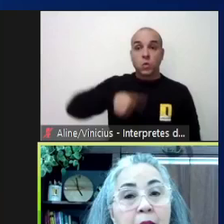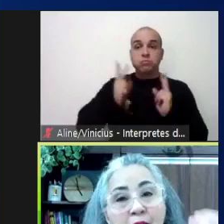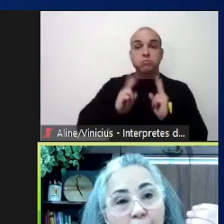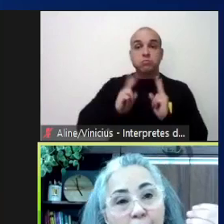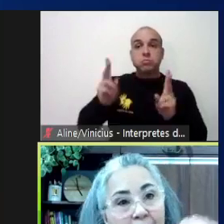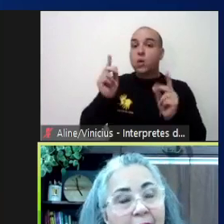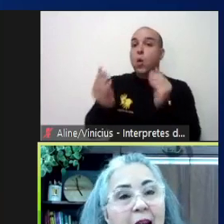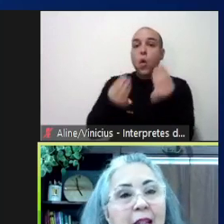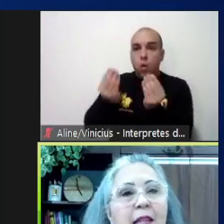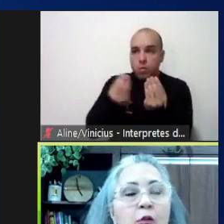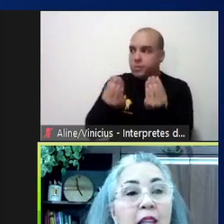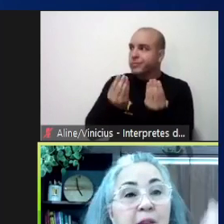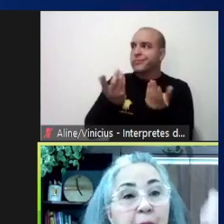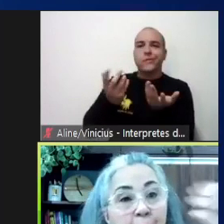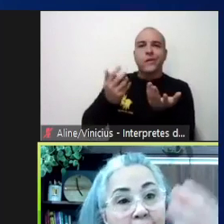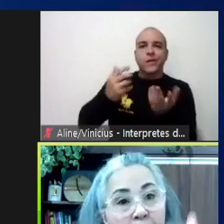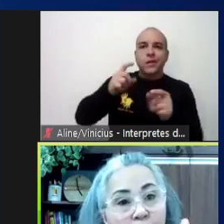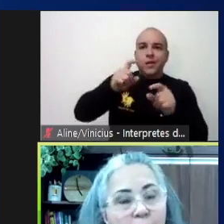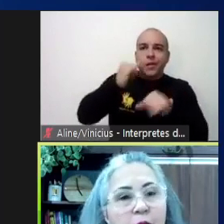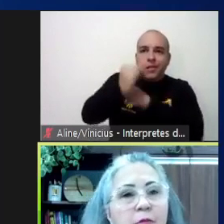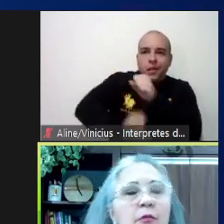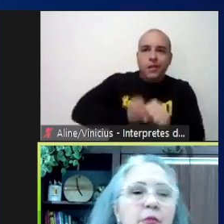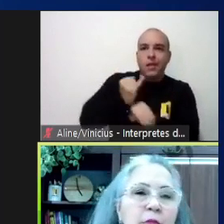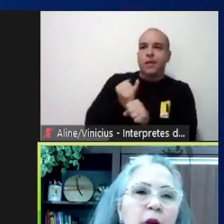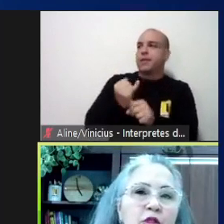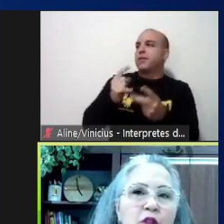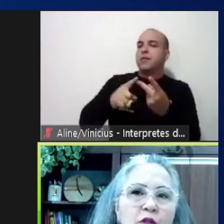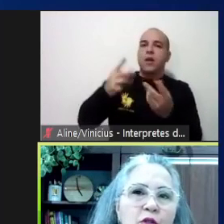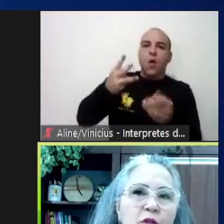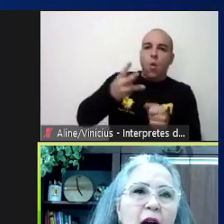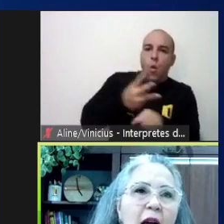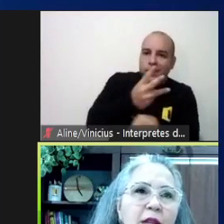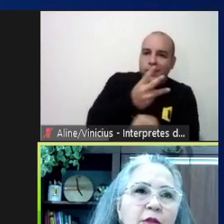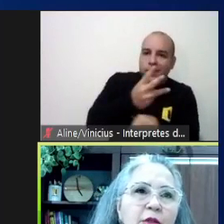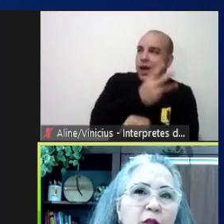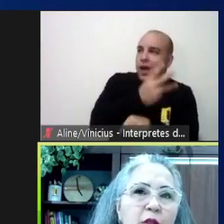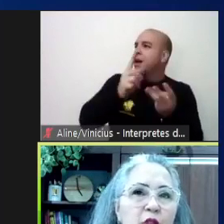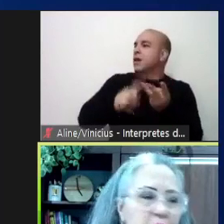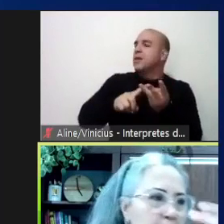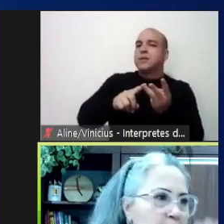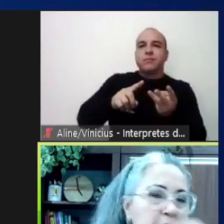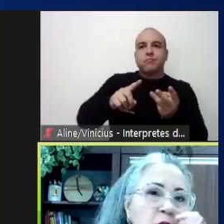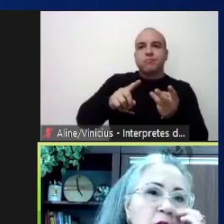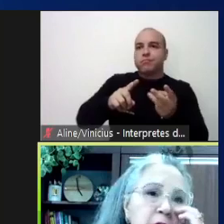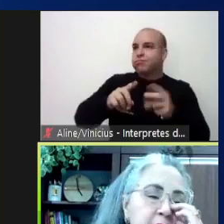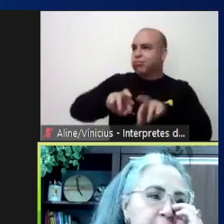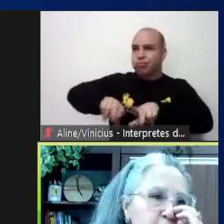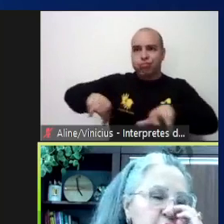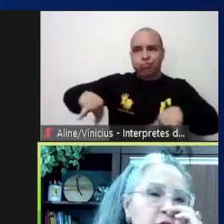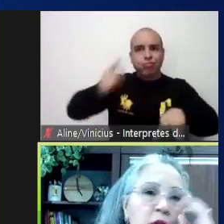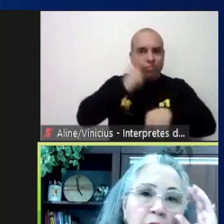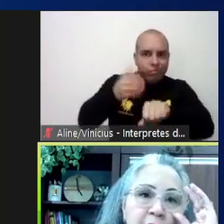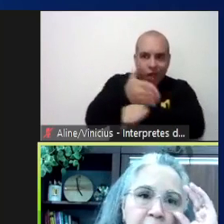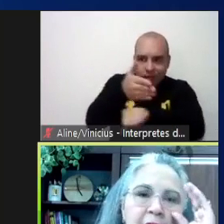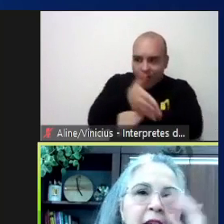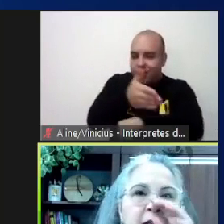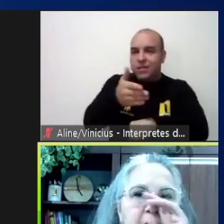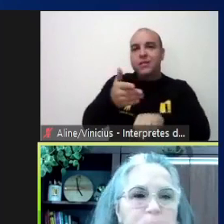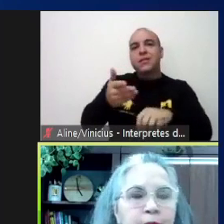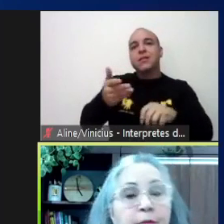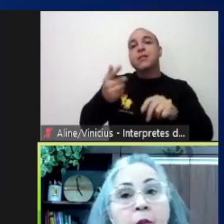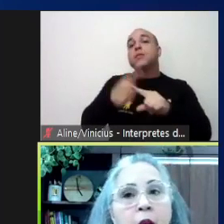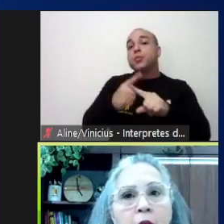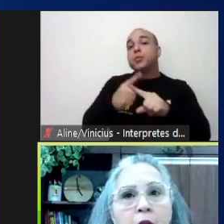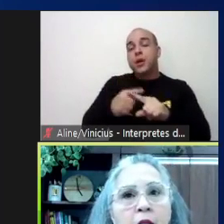Mantemos a nossa qualidade, o respeito aos nossos usuários, aos nossos apoiadores, investidores,